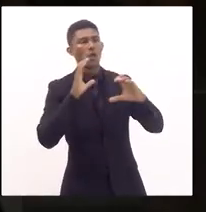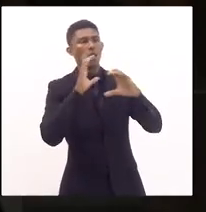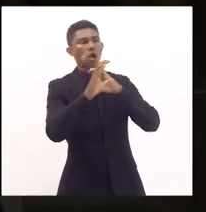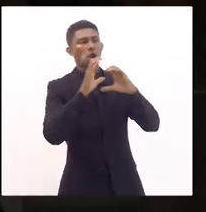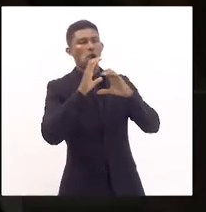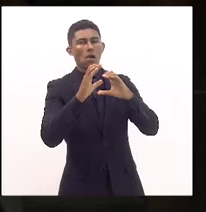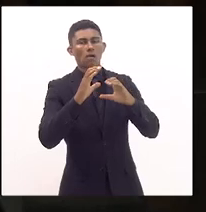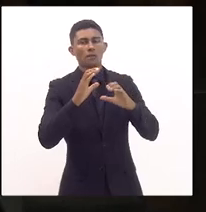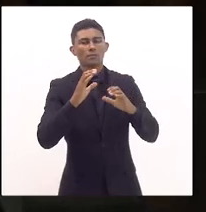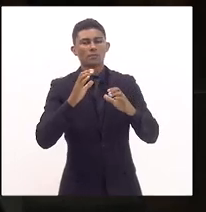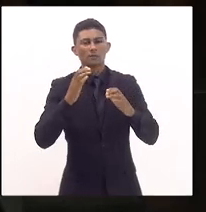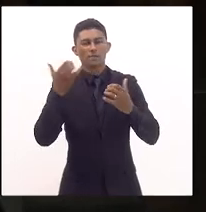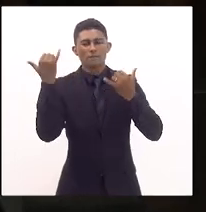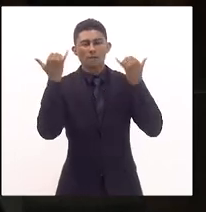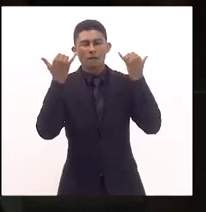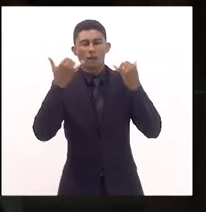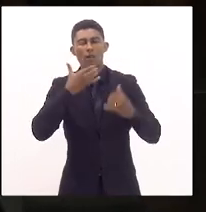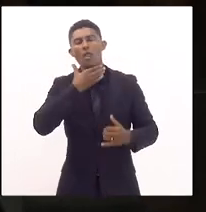distorcendo